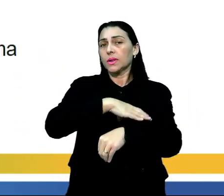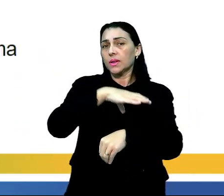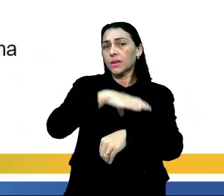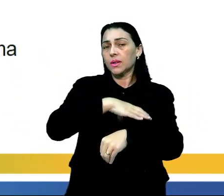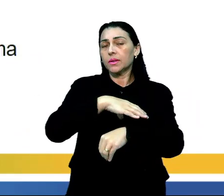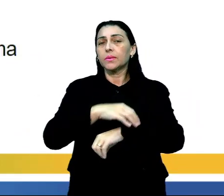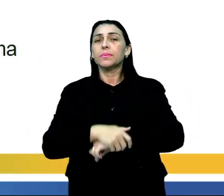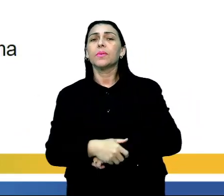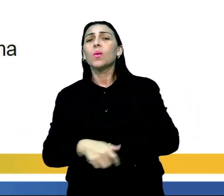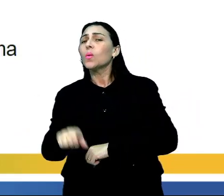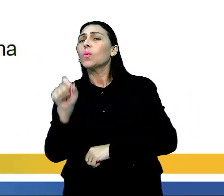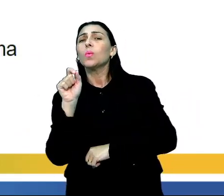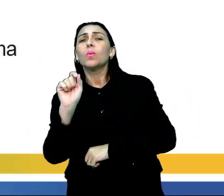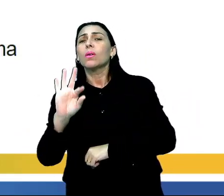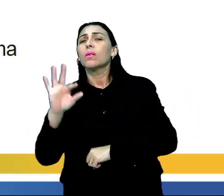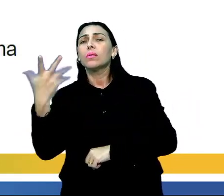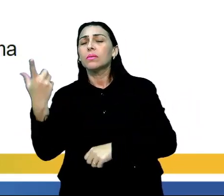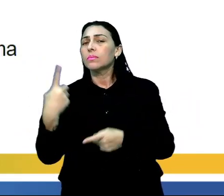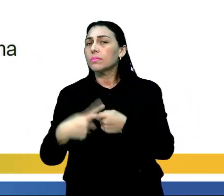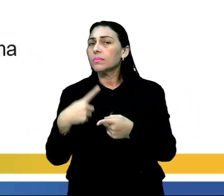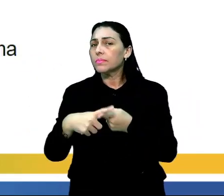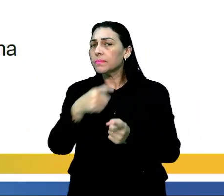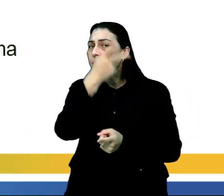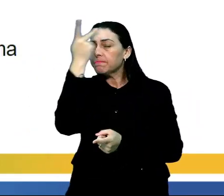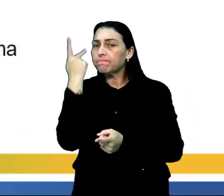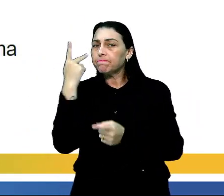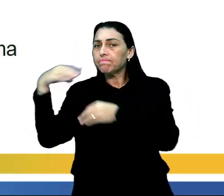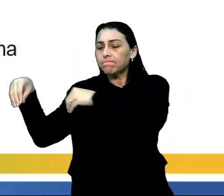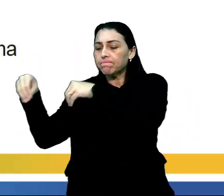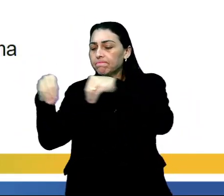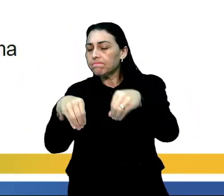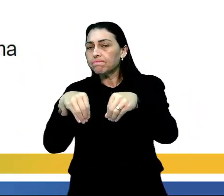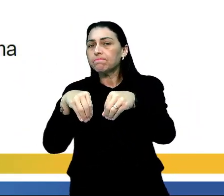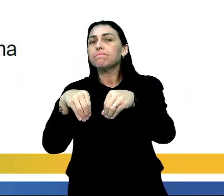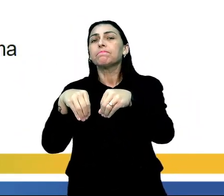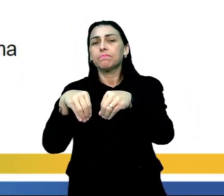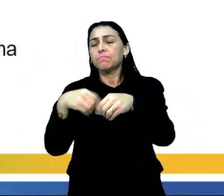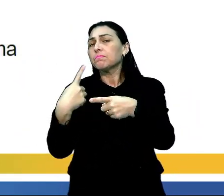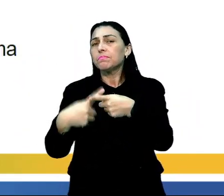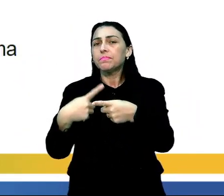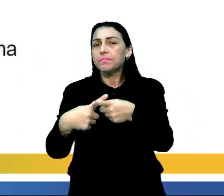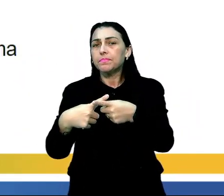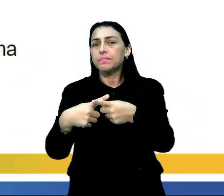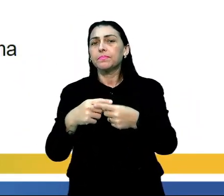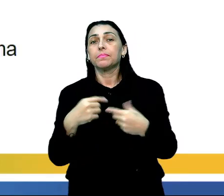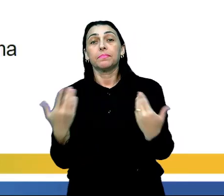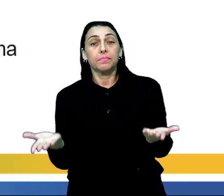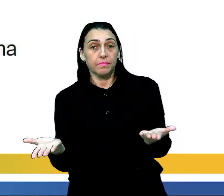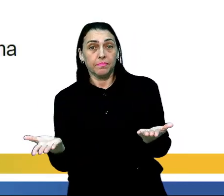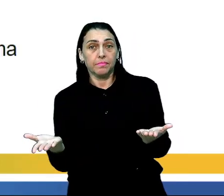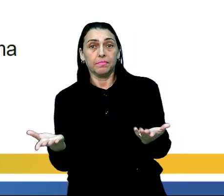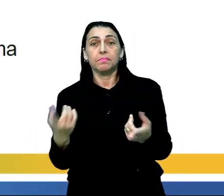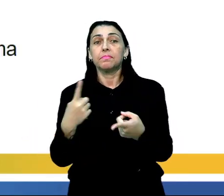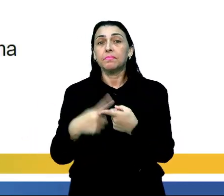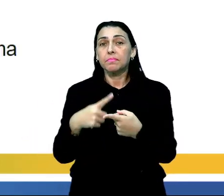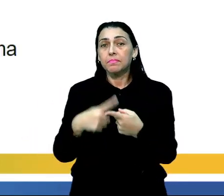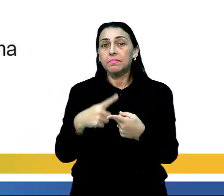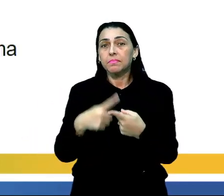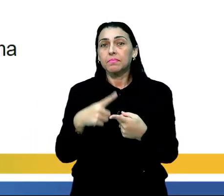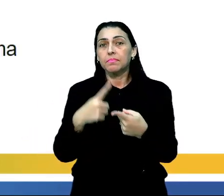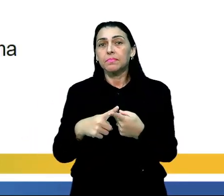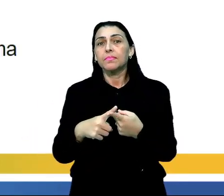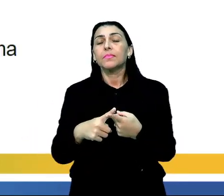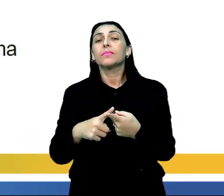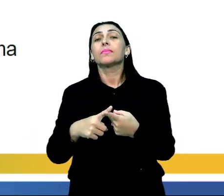cidades? O que leva a isso? Por que as pessoas estão saindo do campo e vindo para a cidade? Por que, gente? E